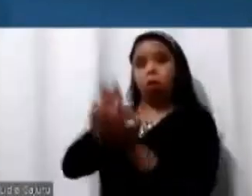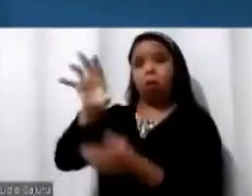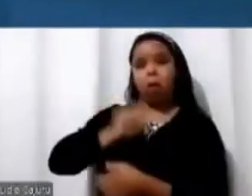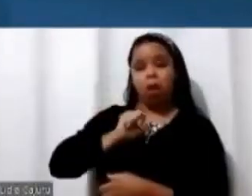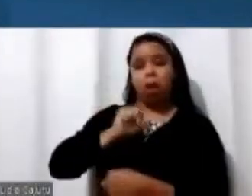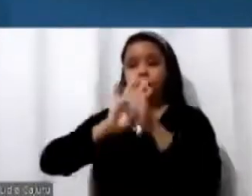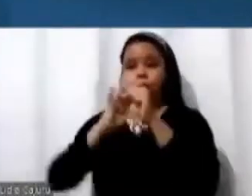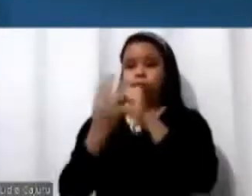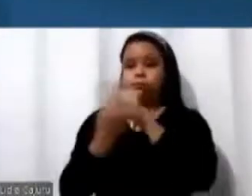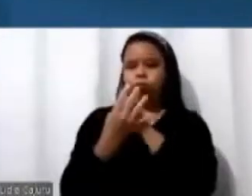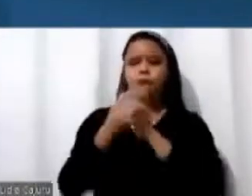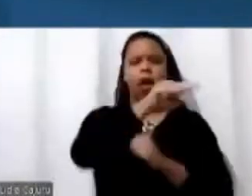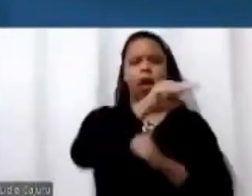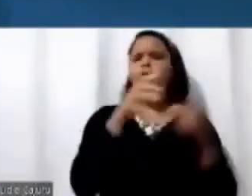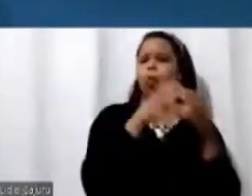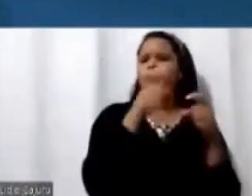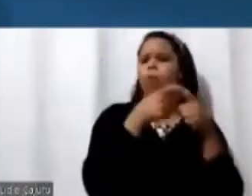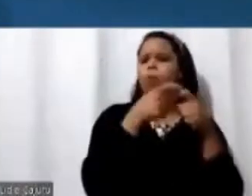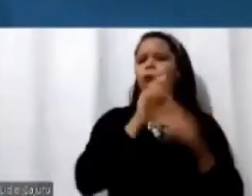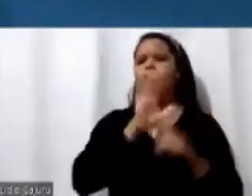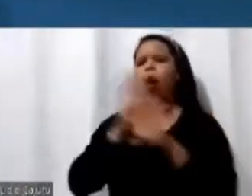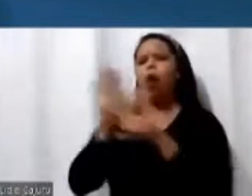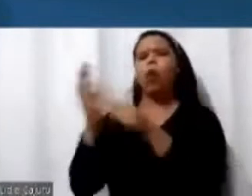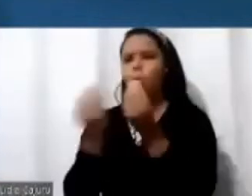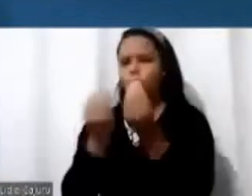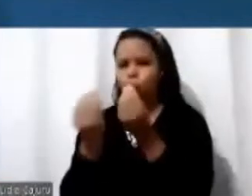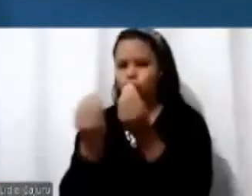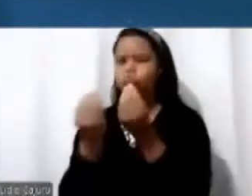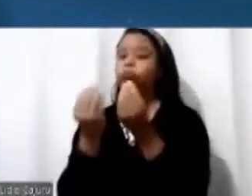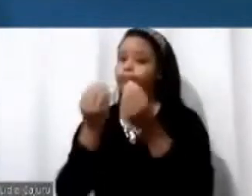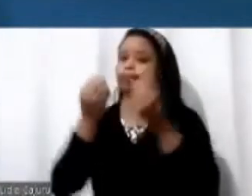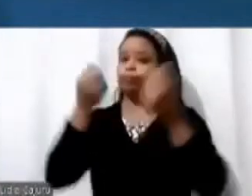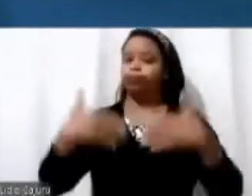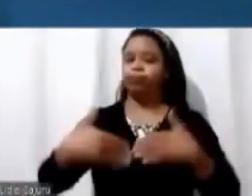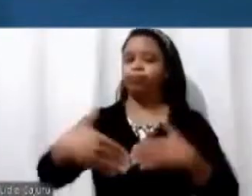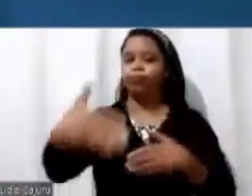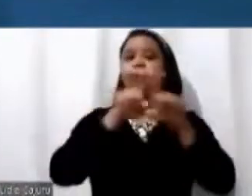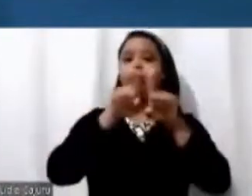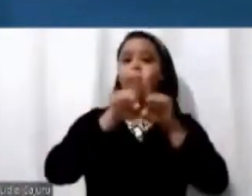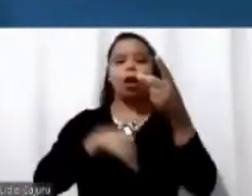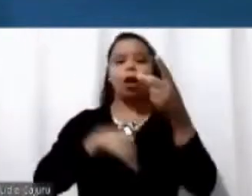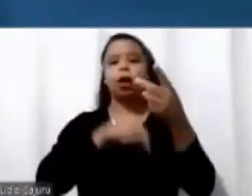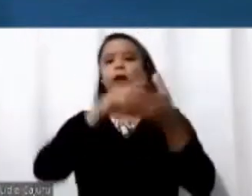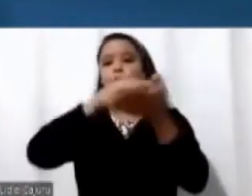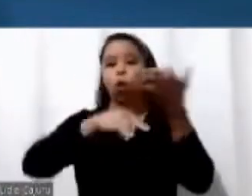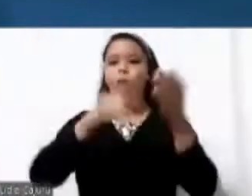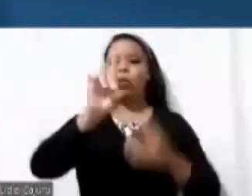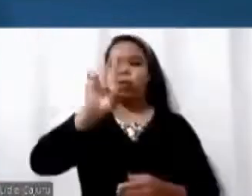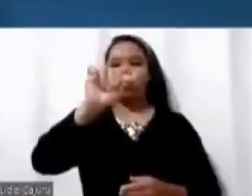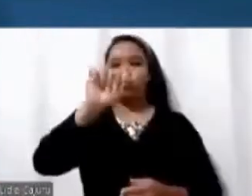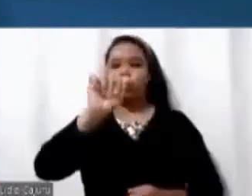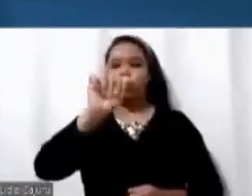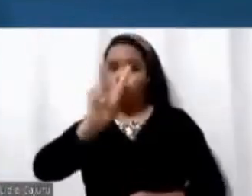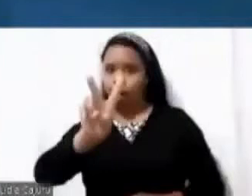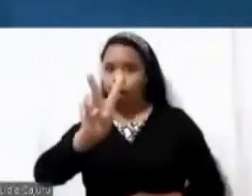consentimento esclarecido e DAVI, que é a Diretivas Antecipadas de Vontade. Os nossos